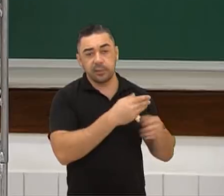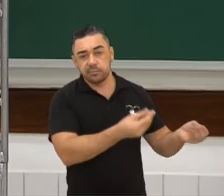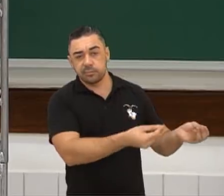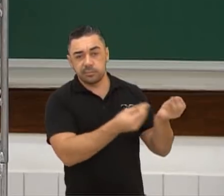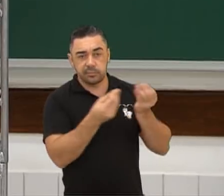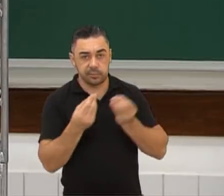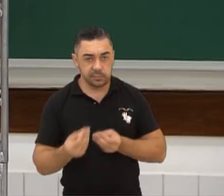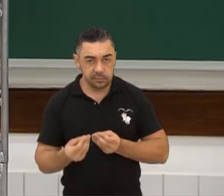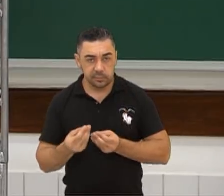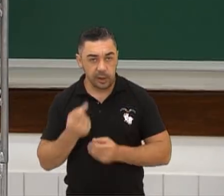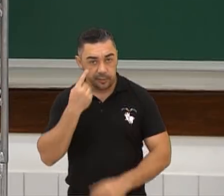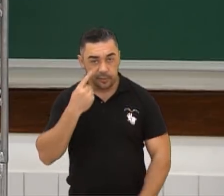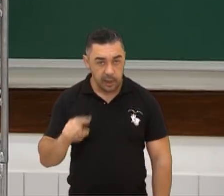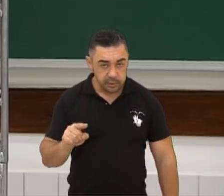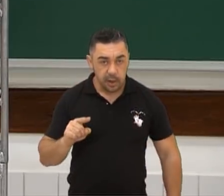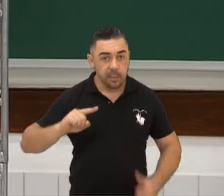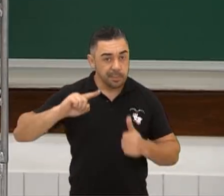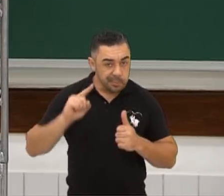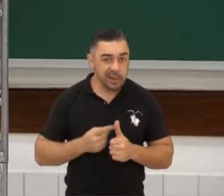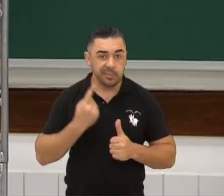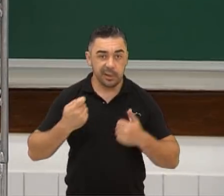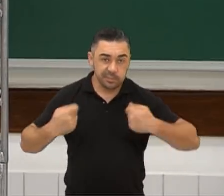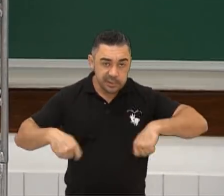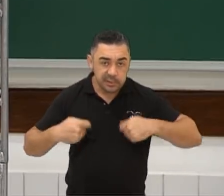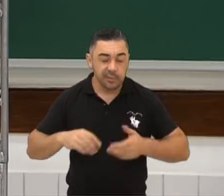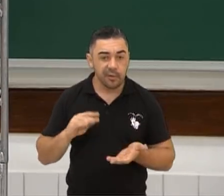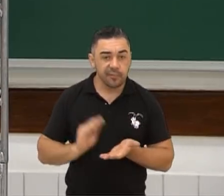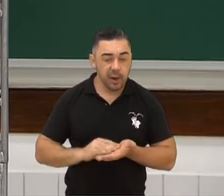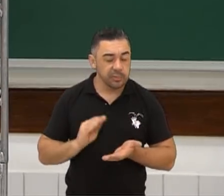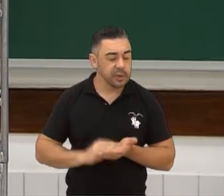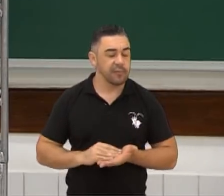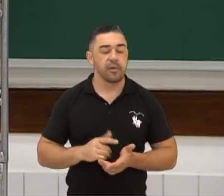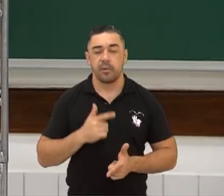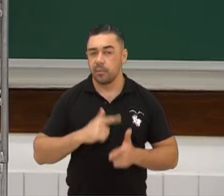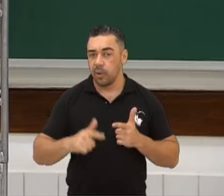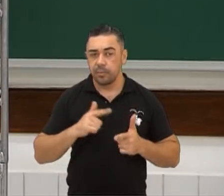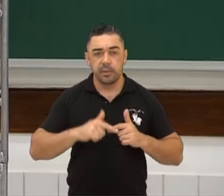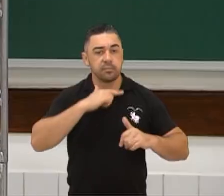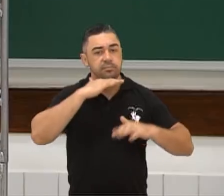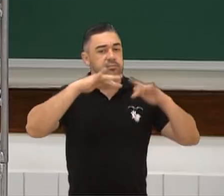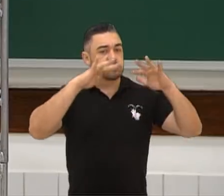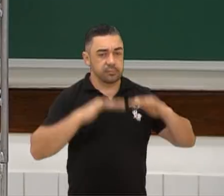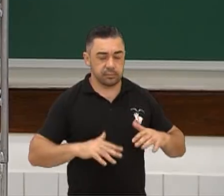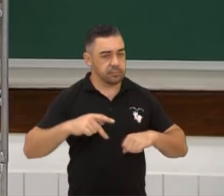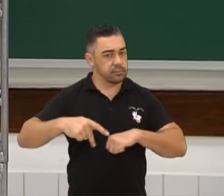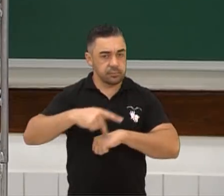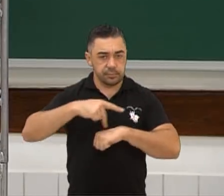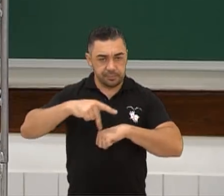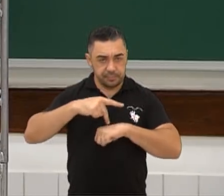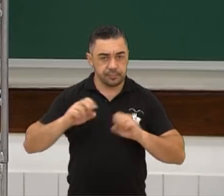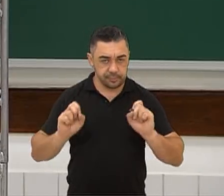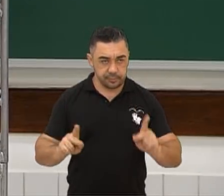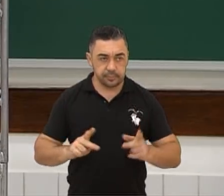para a população, gêneros de primeira necessidade faltando, uma crise instalada no país.